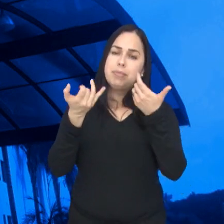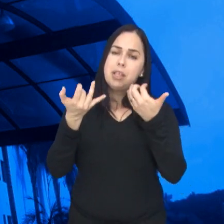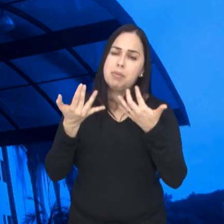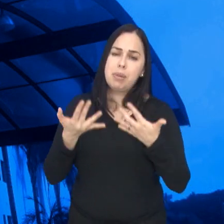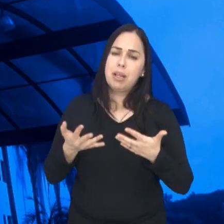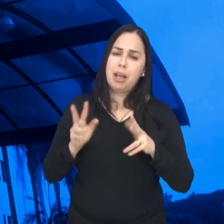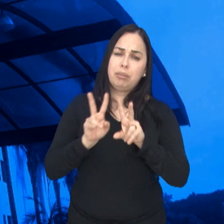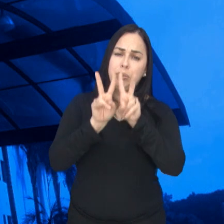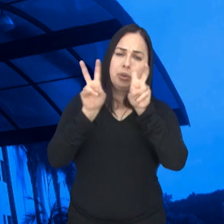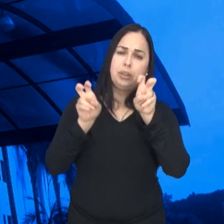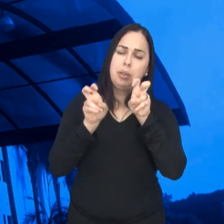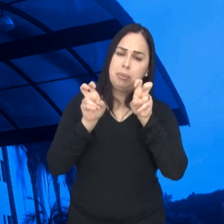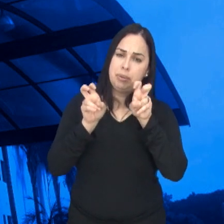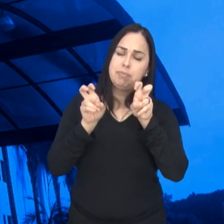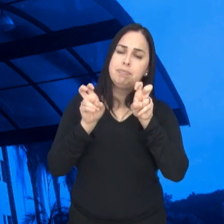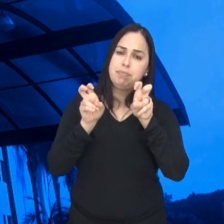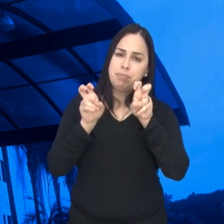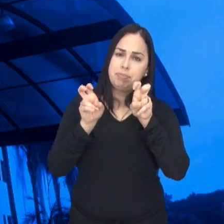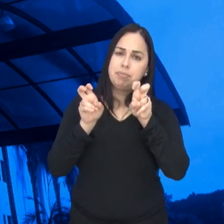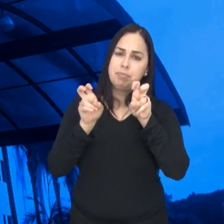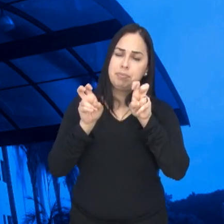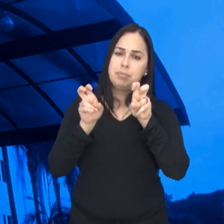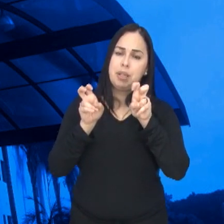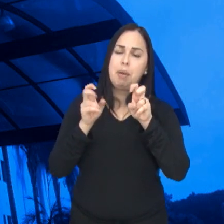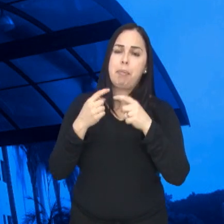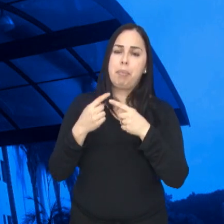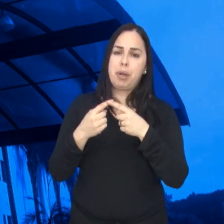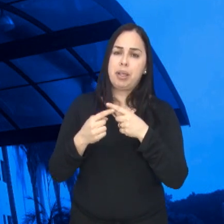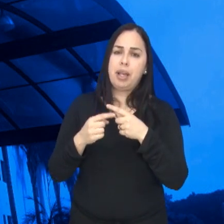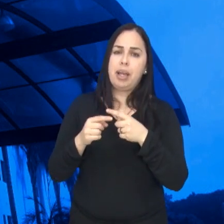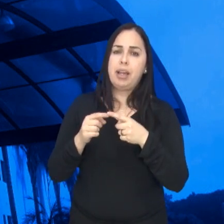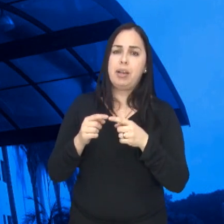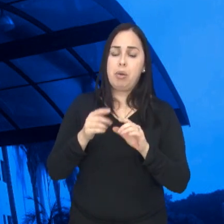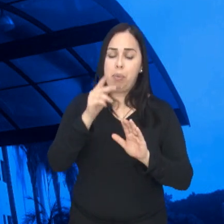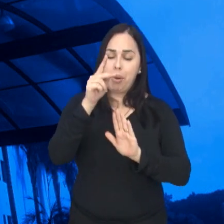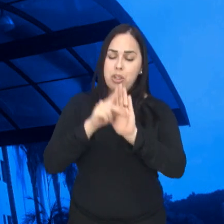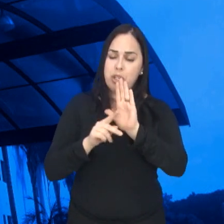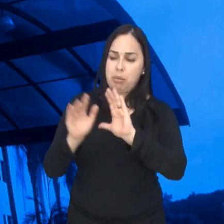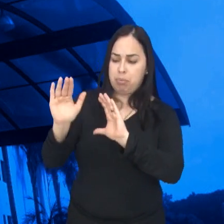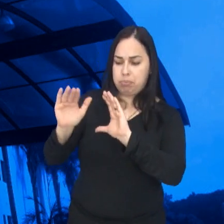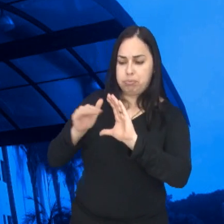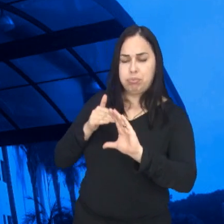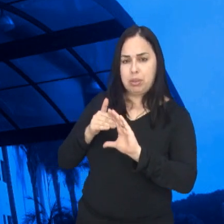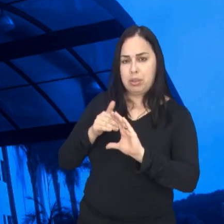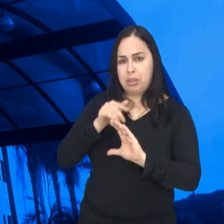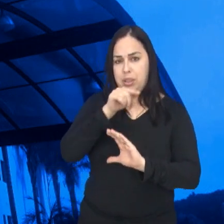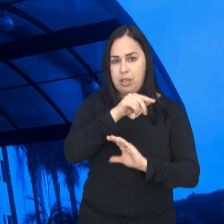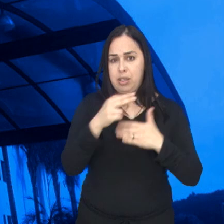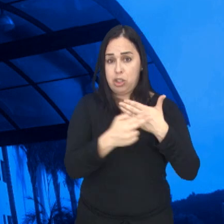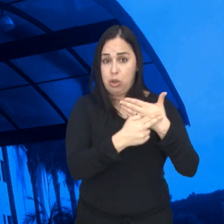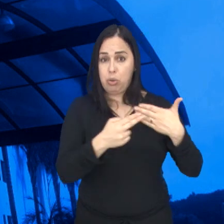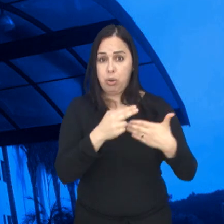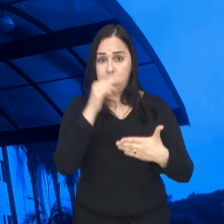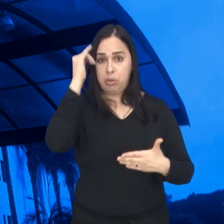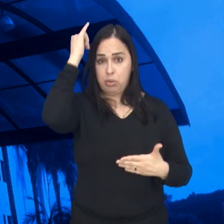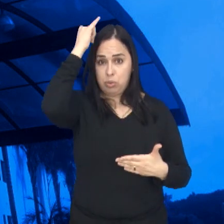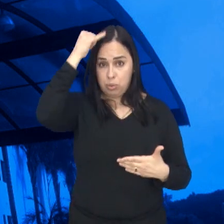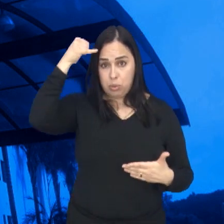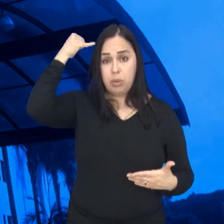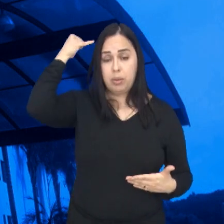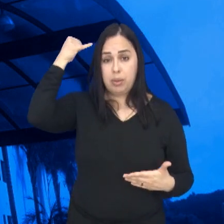coisa em função de ter chegado a mim um projeto elaborado pelo Dr. José